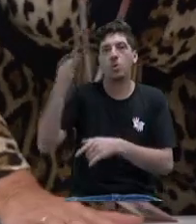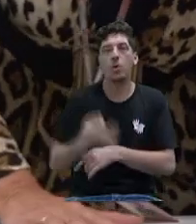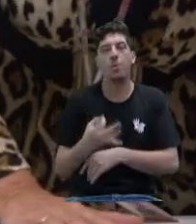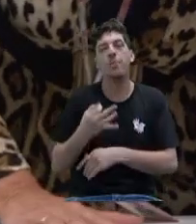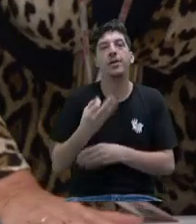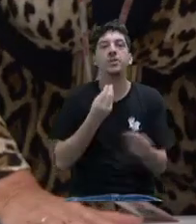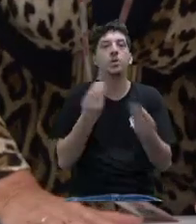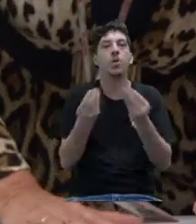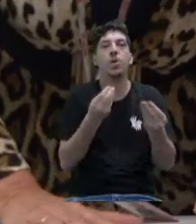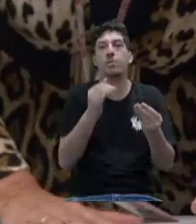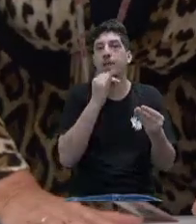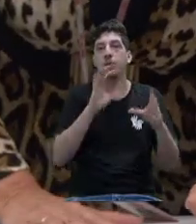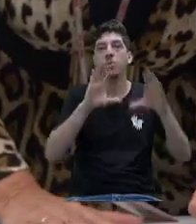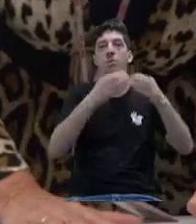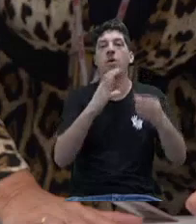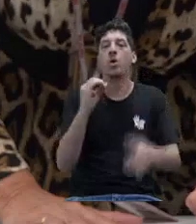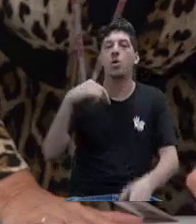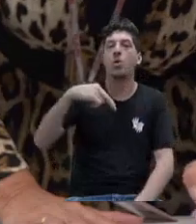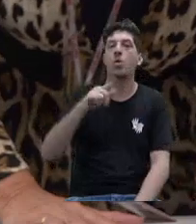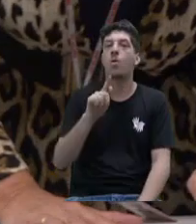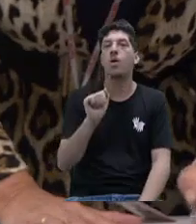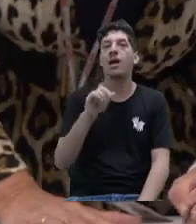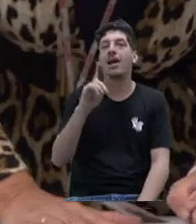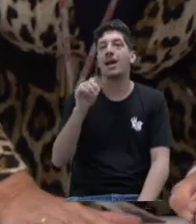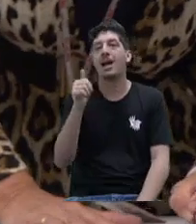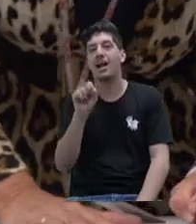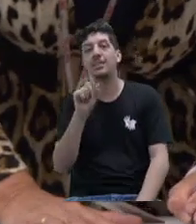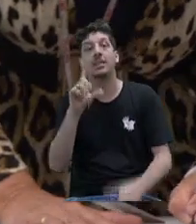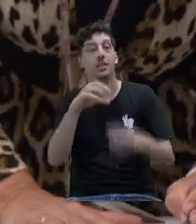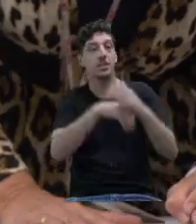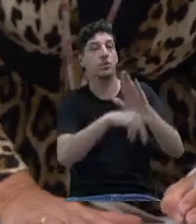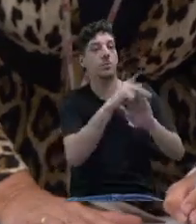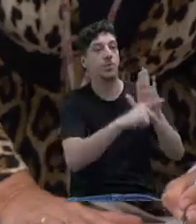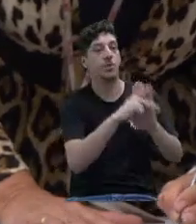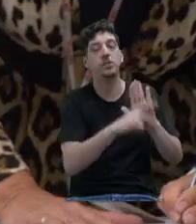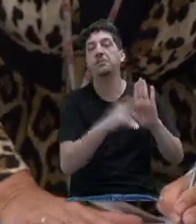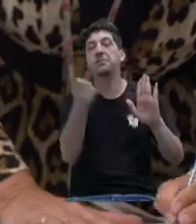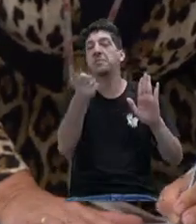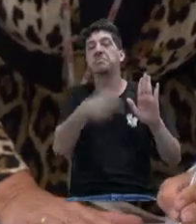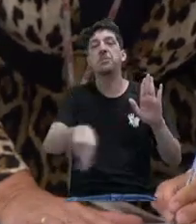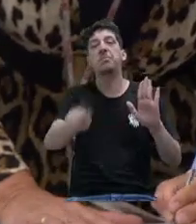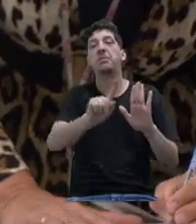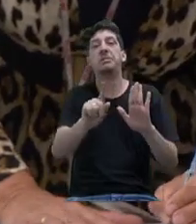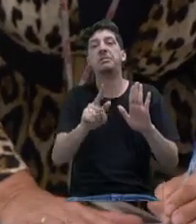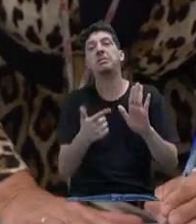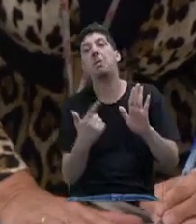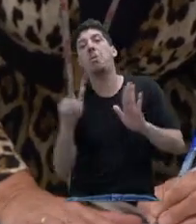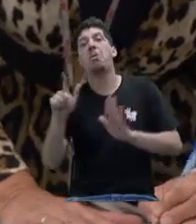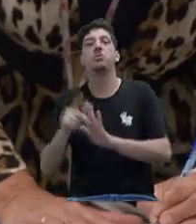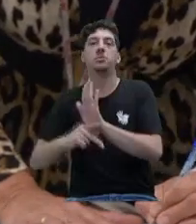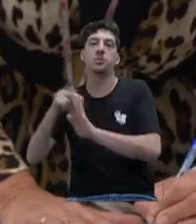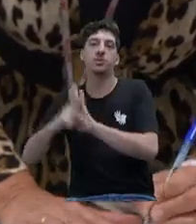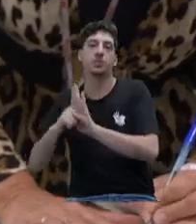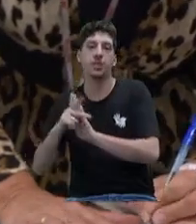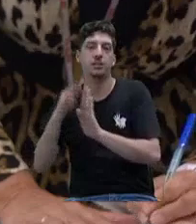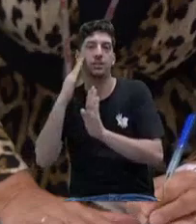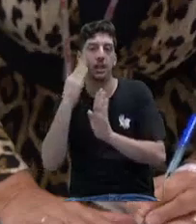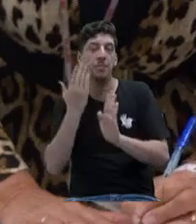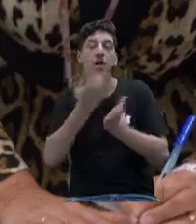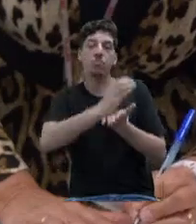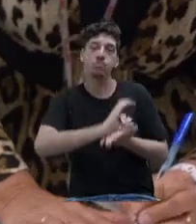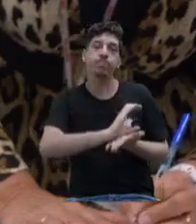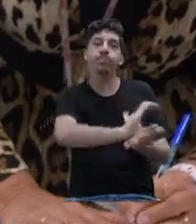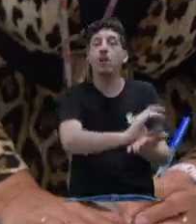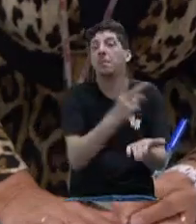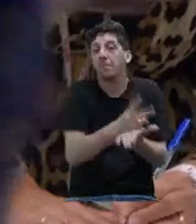as congadas, por exemplo, como o projeto e a não necessidade de fazer projetos, ou seja, os recursos poderão